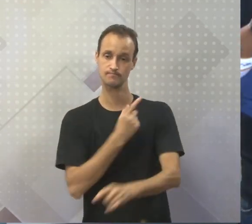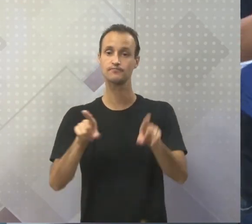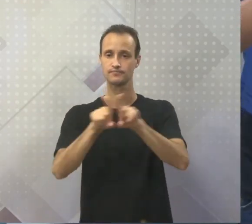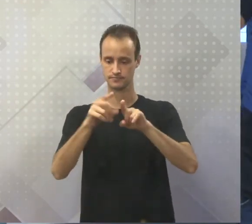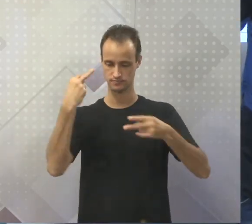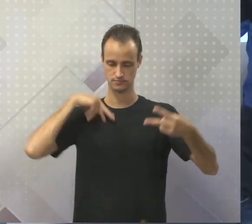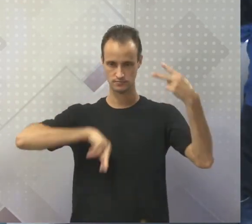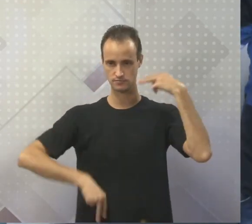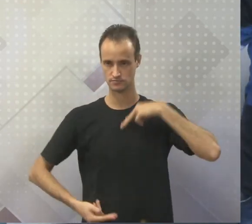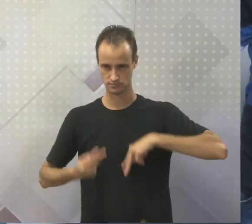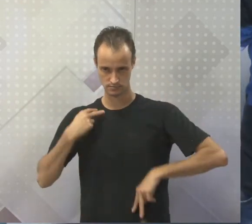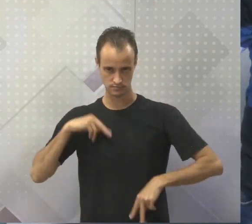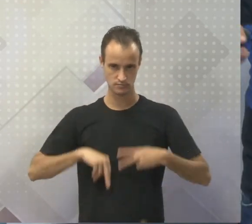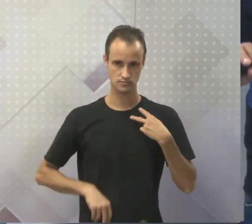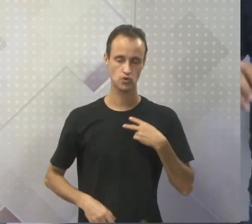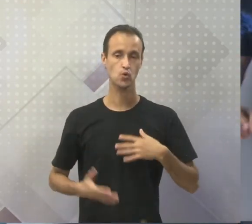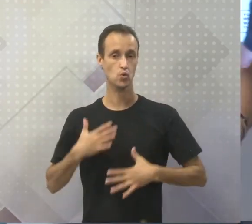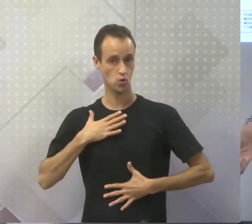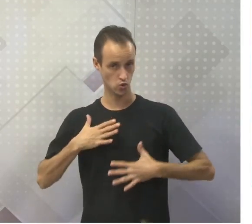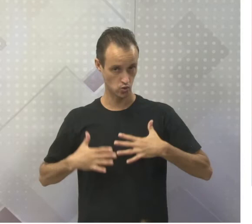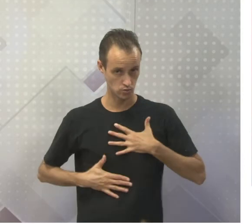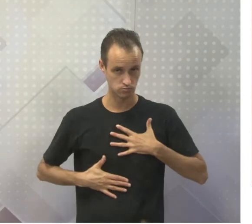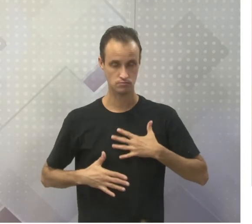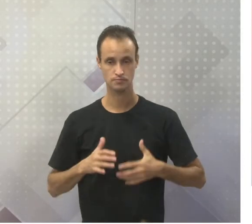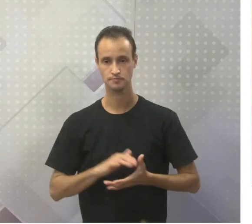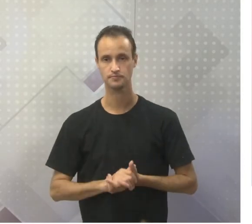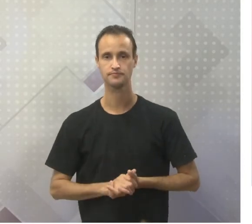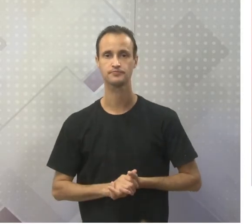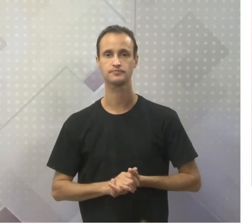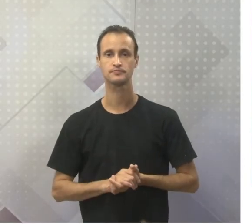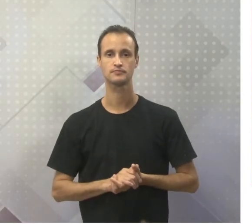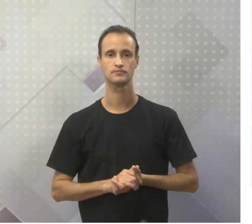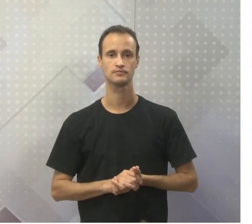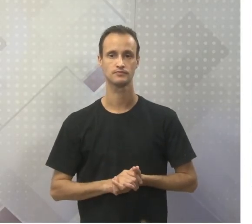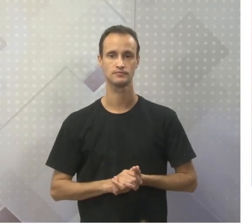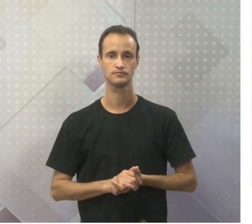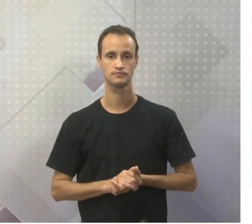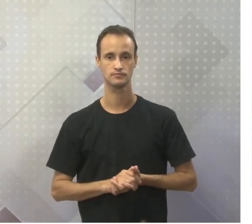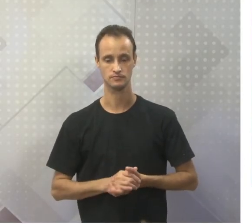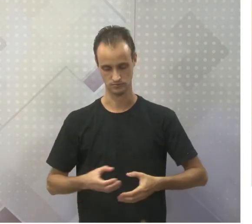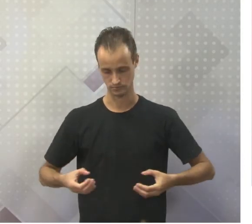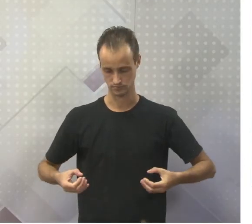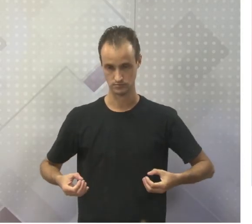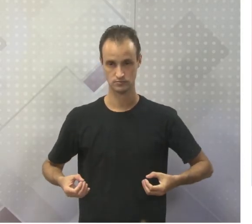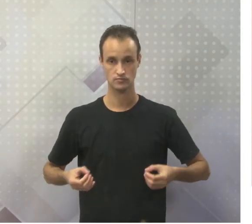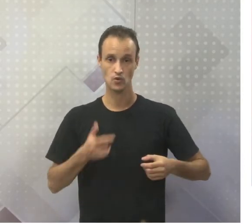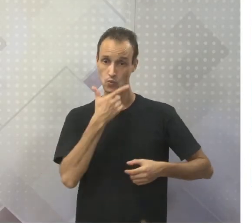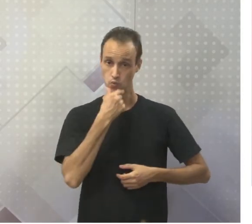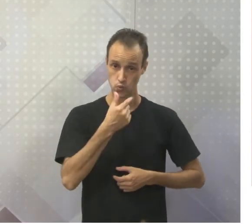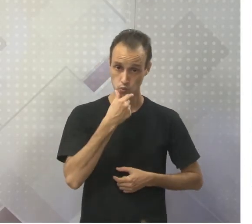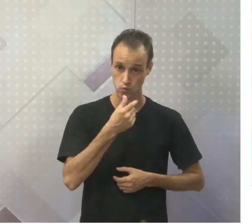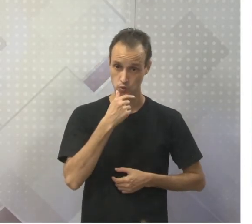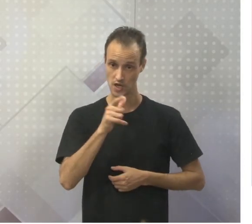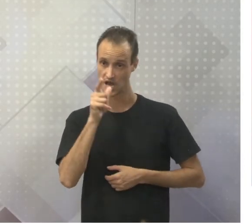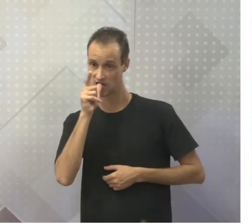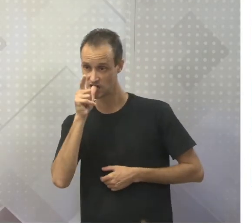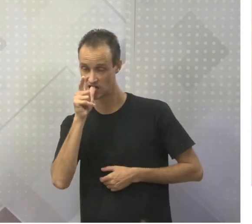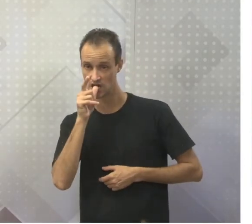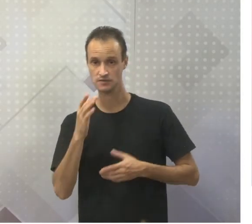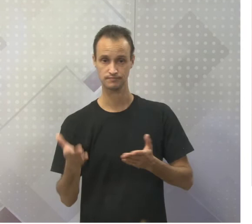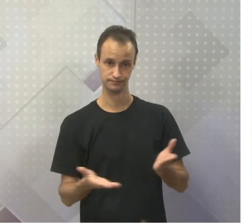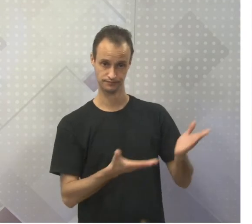hormônio. Só isso. Fechando aqui, os órgãos sexuais masculinos, bora lá,